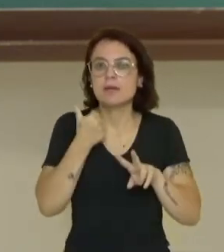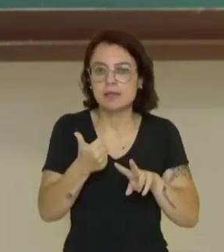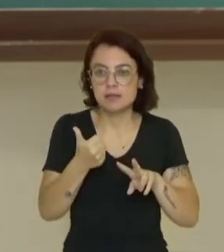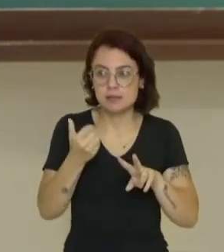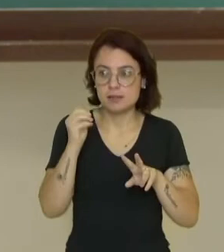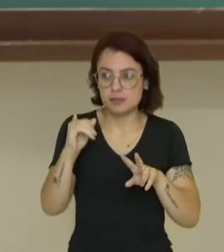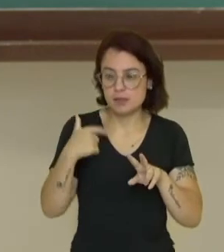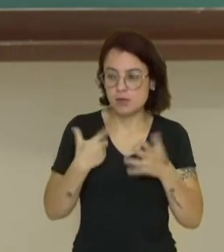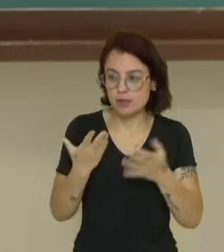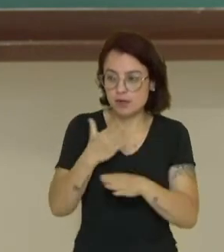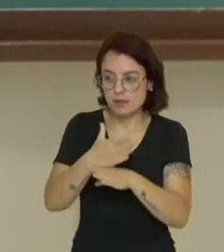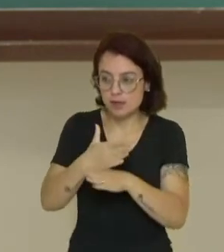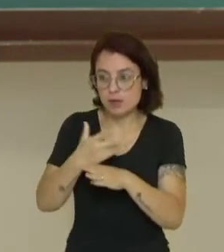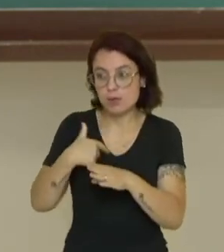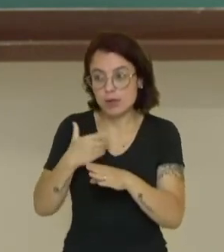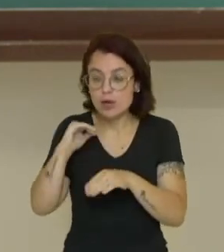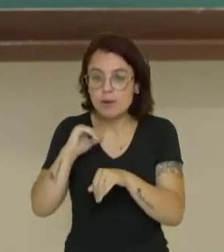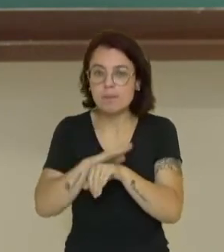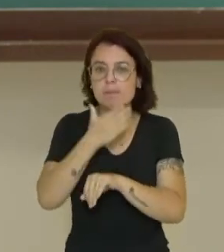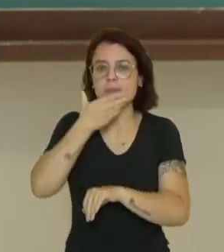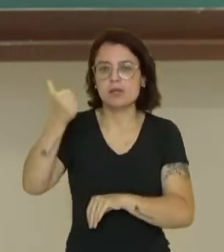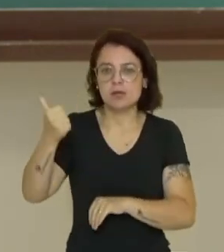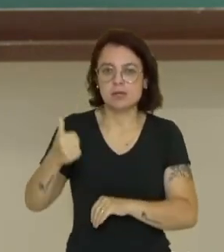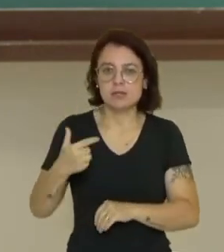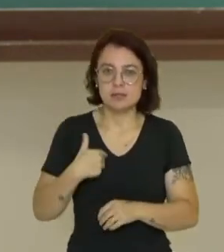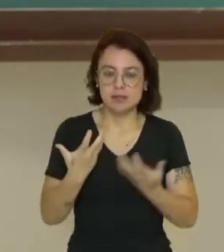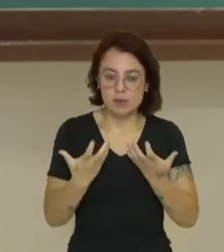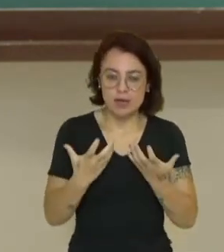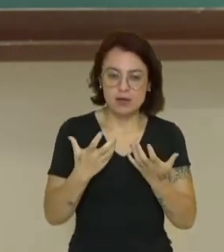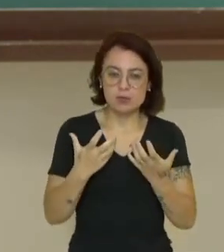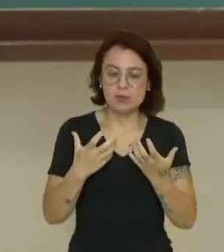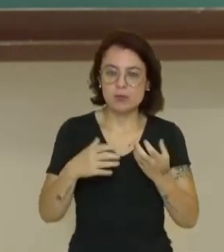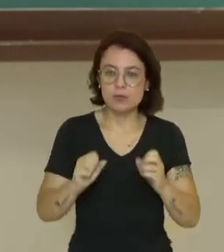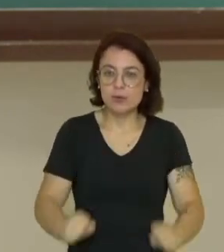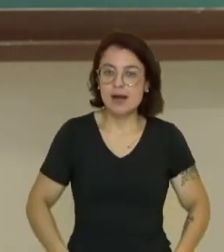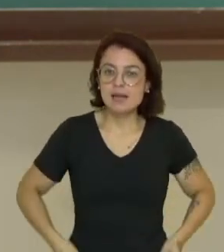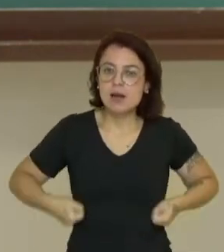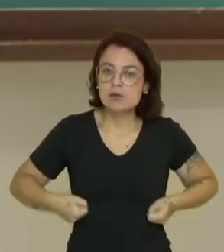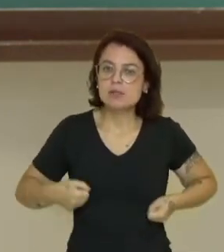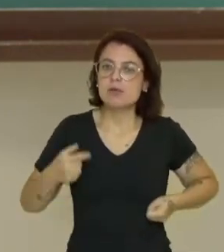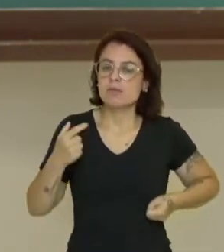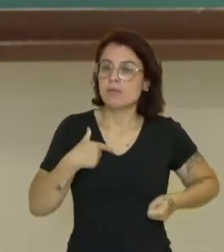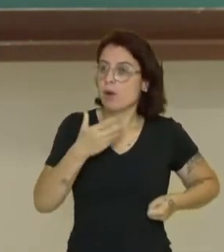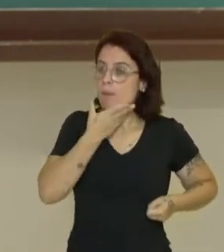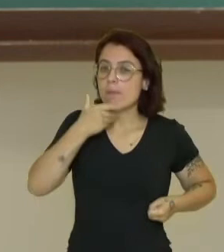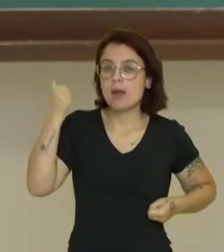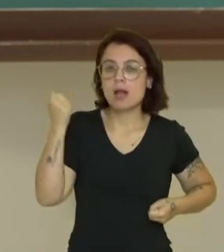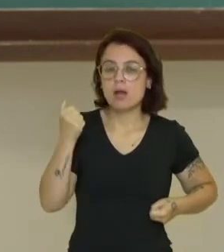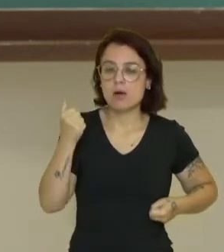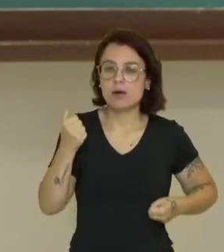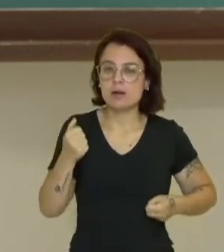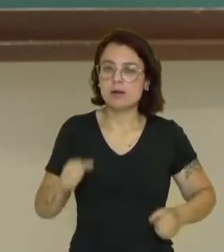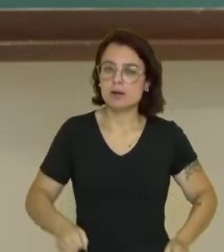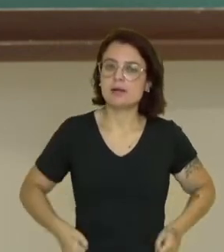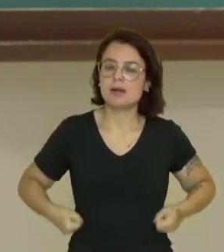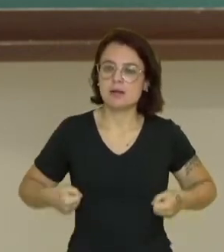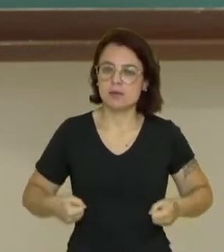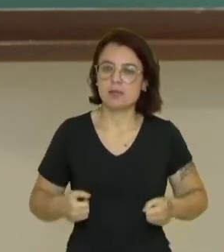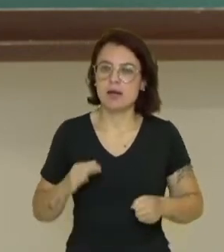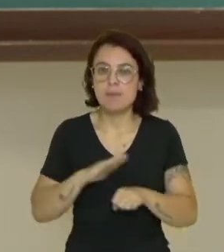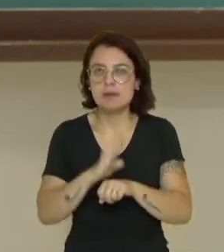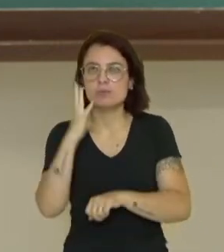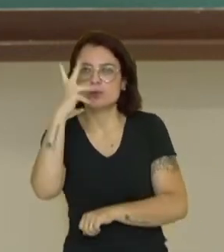quero uma faca, eu quero a mais afiada. Se eu quero comprar uma calça, eu quero para mim, né, dentro das possibilidades, a melhor, a